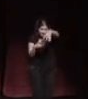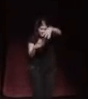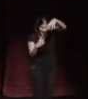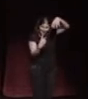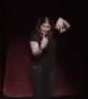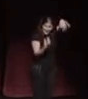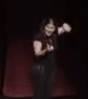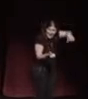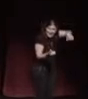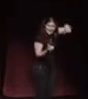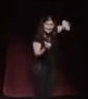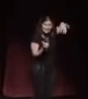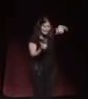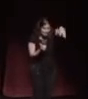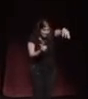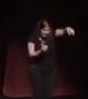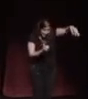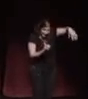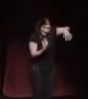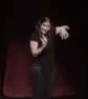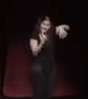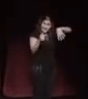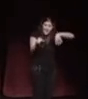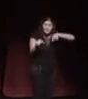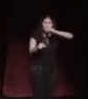17, 18, 19